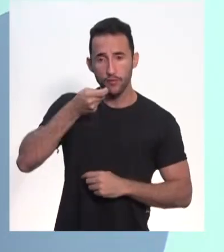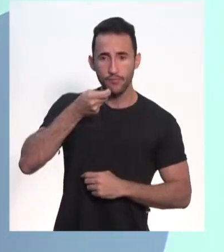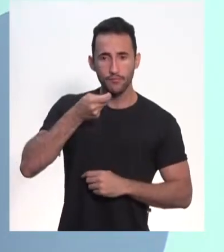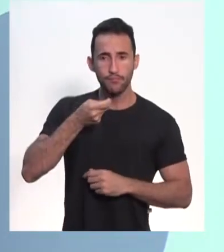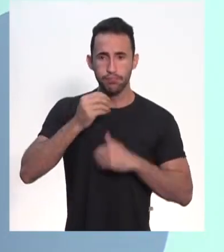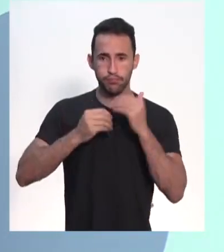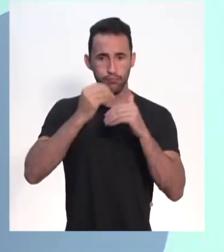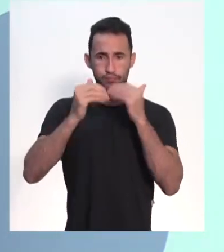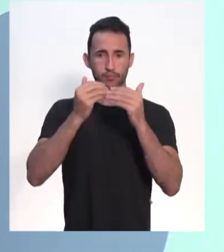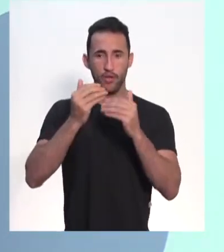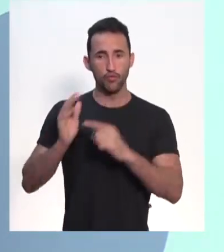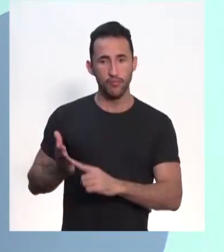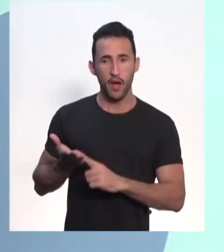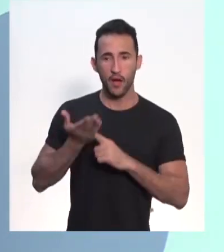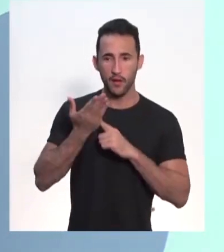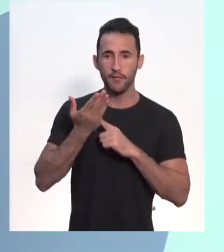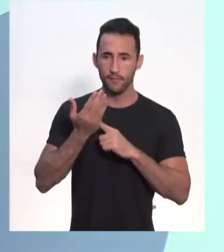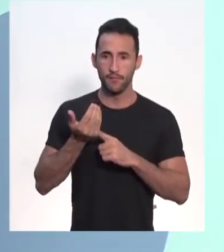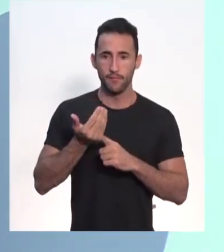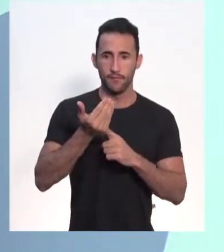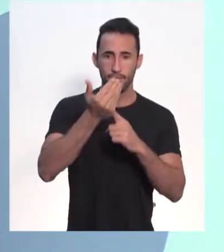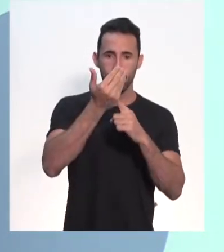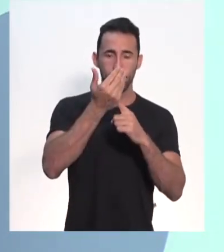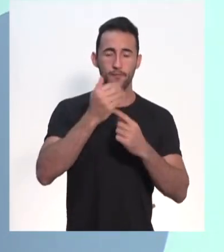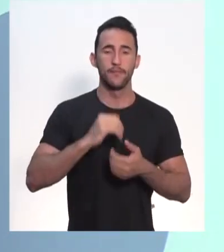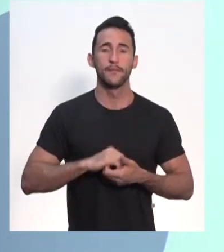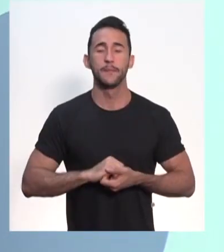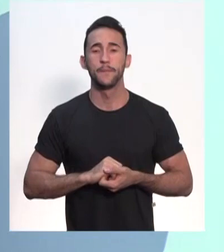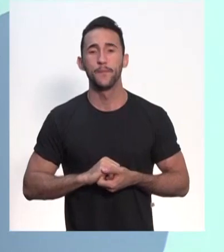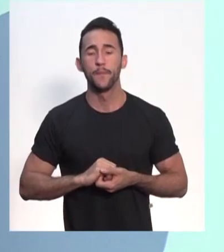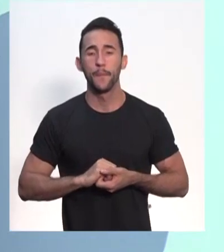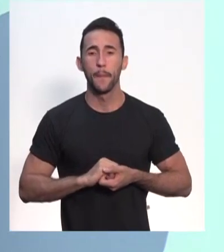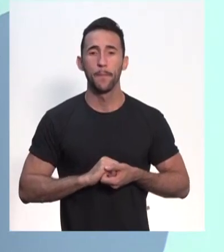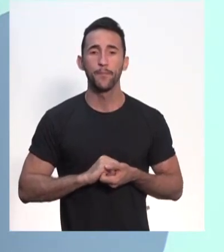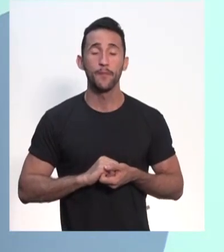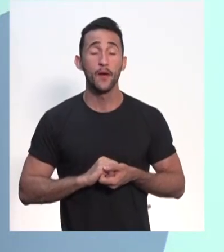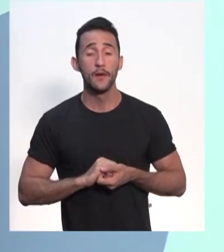nos materiais digitais. Então, para a arte,